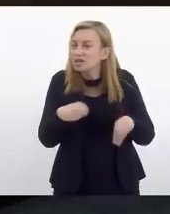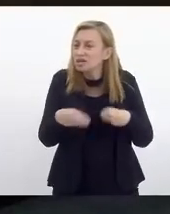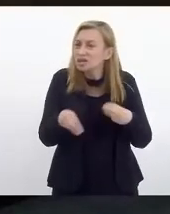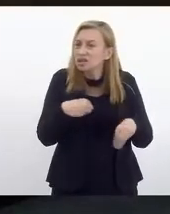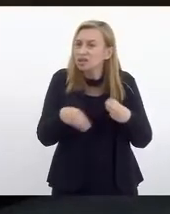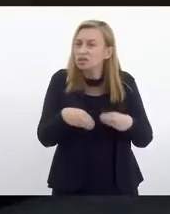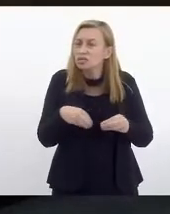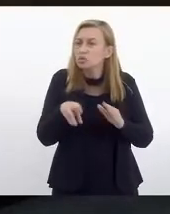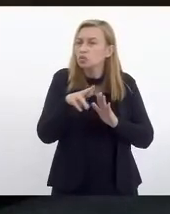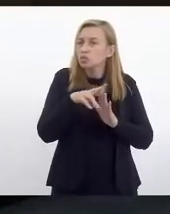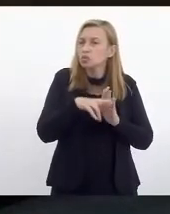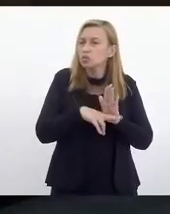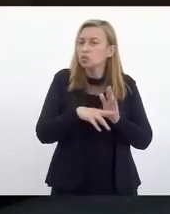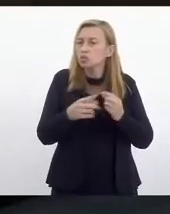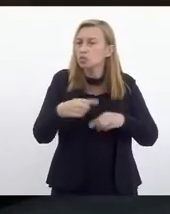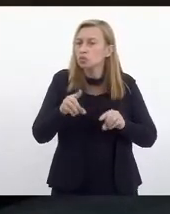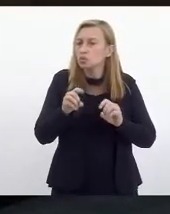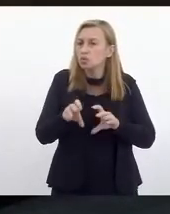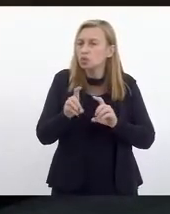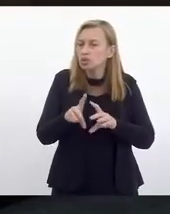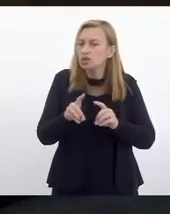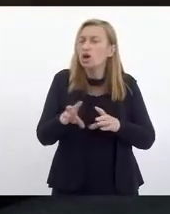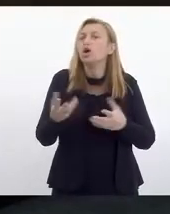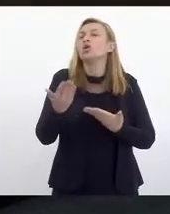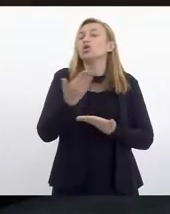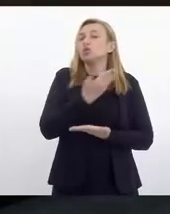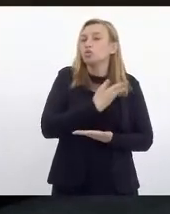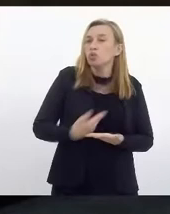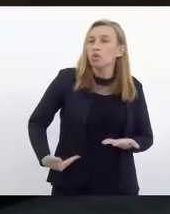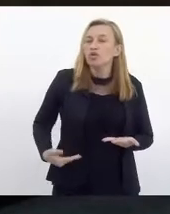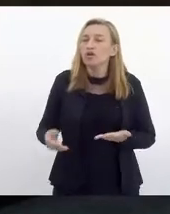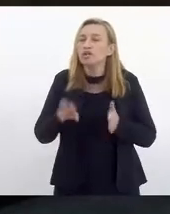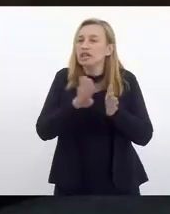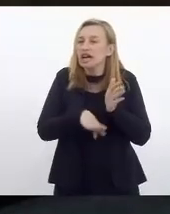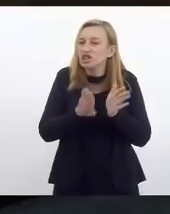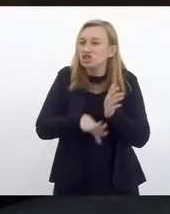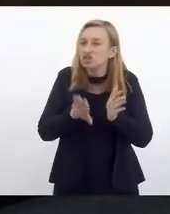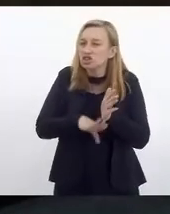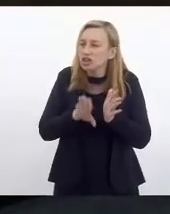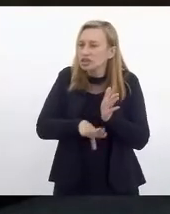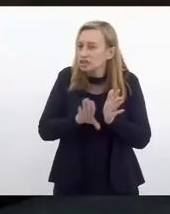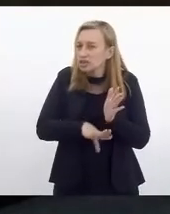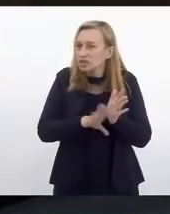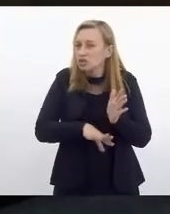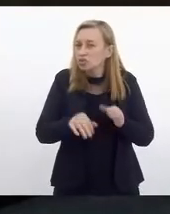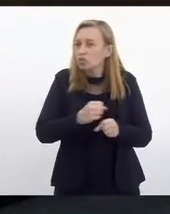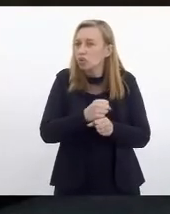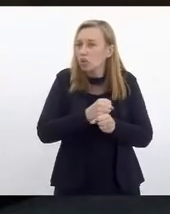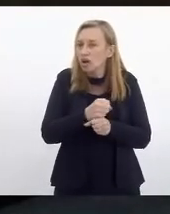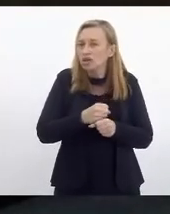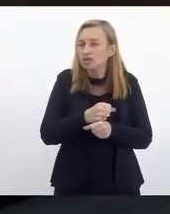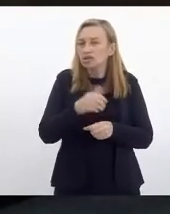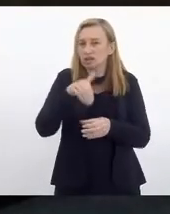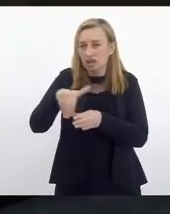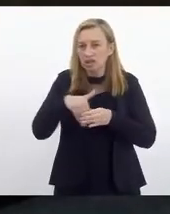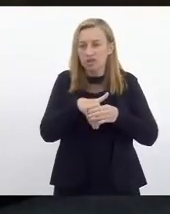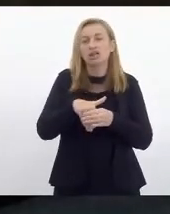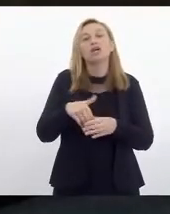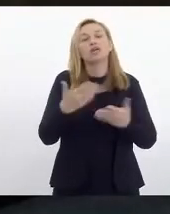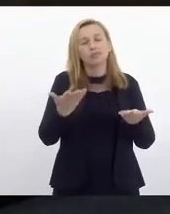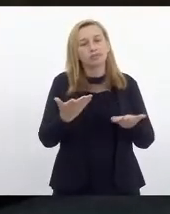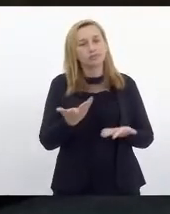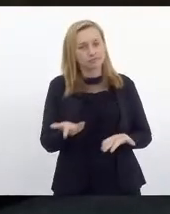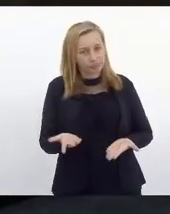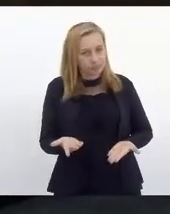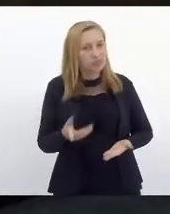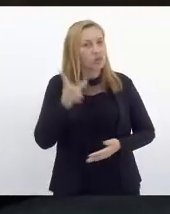flexibilização doutrinária do governo para poder fazer gastança e demagogia no ano eleitoral. É para isso que serve isso,